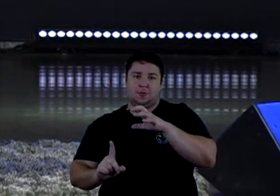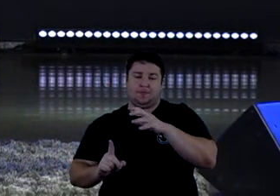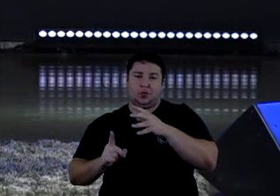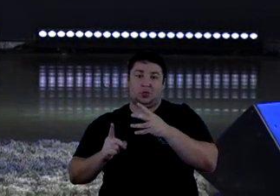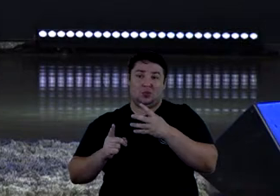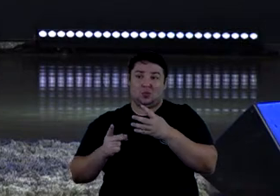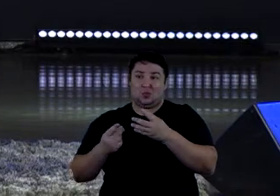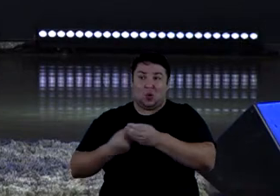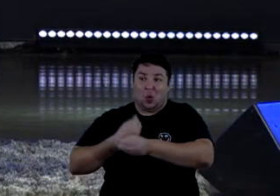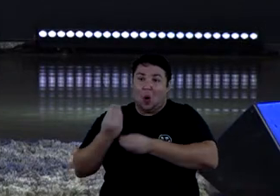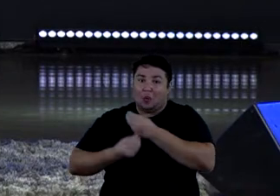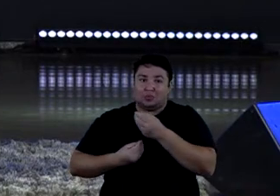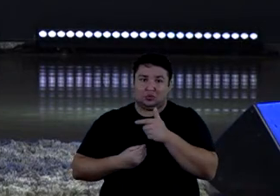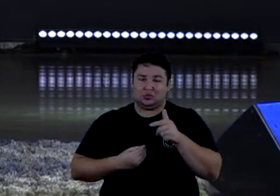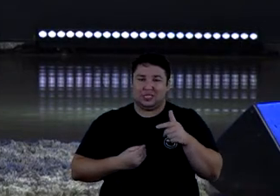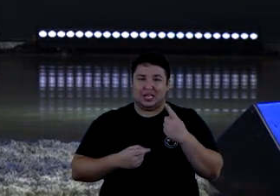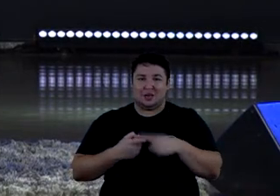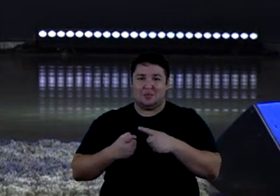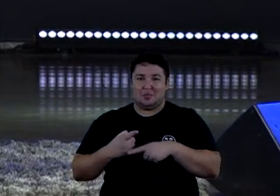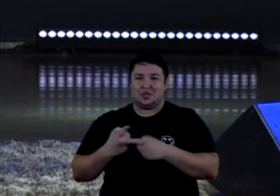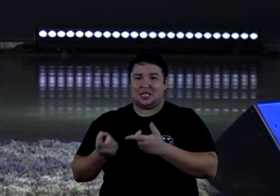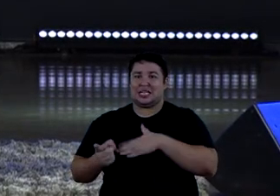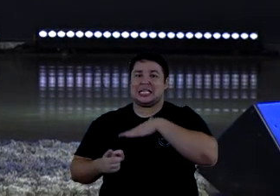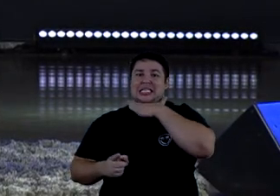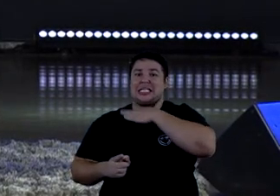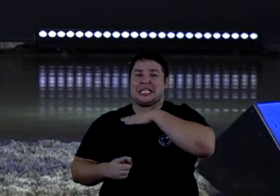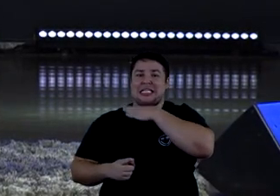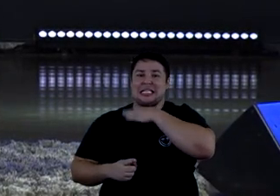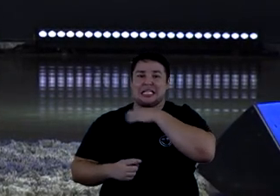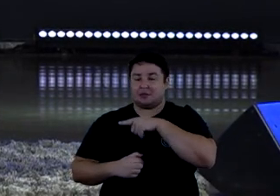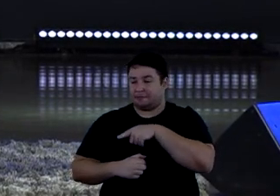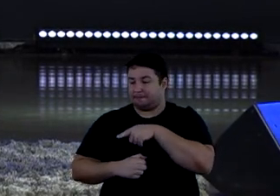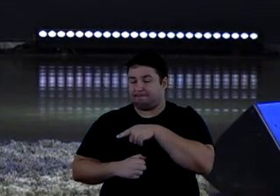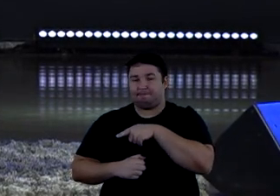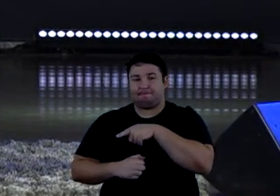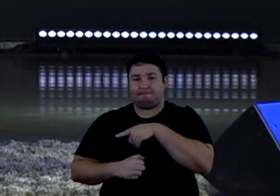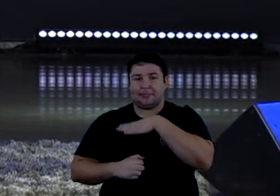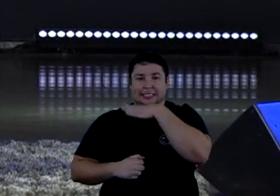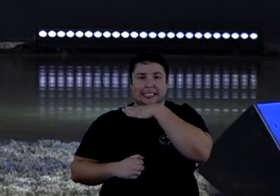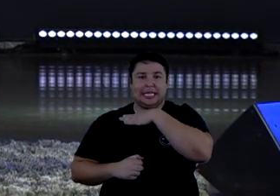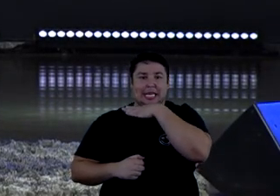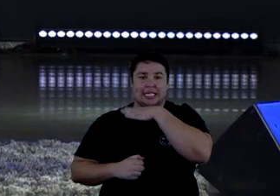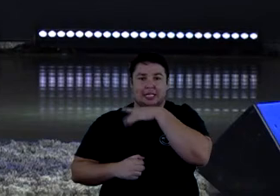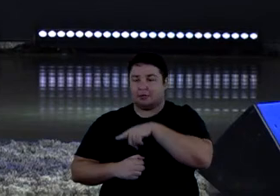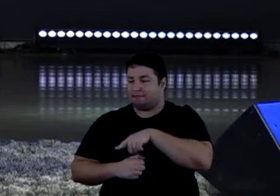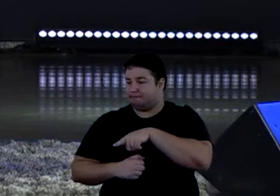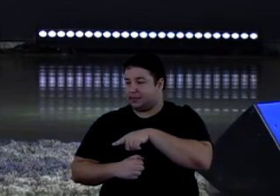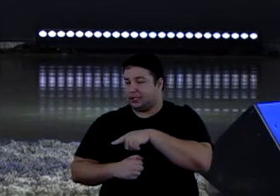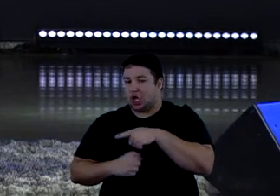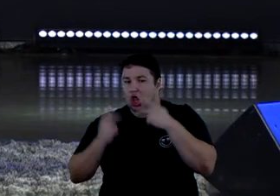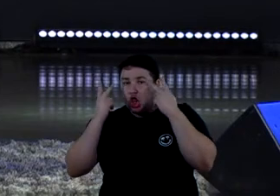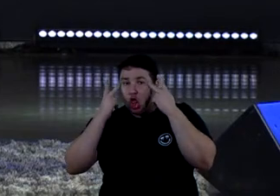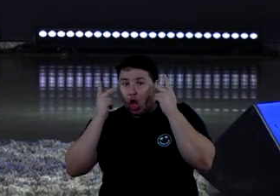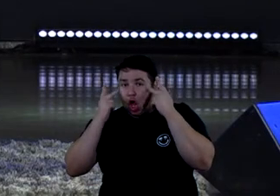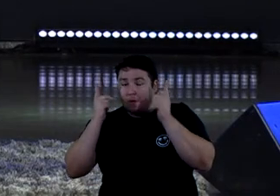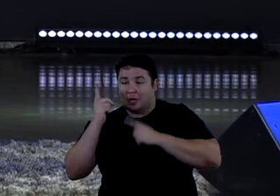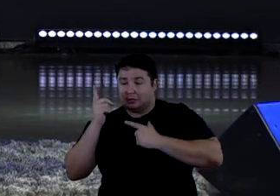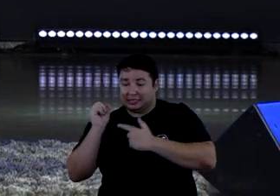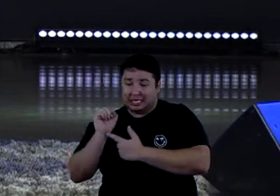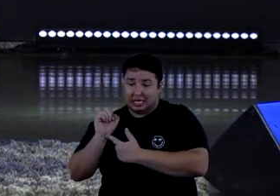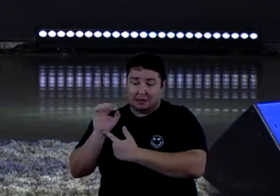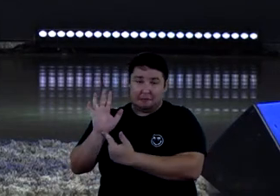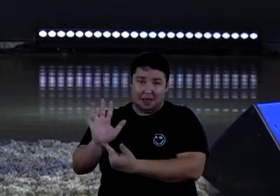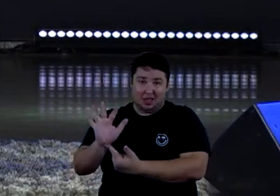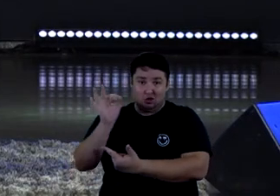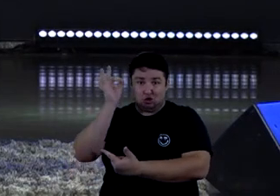tem. Porque fora da crise, nas condições normais, ela pode ter a aparência